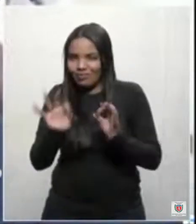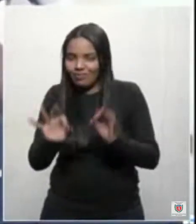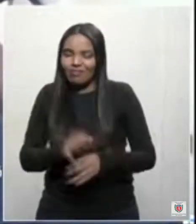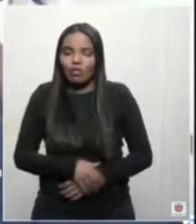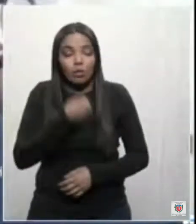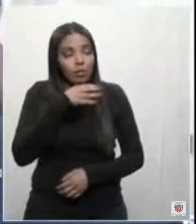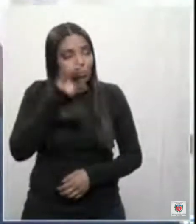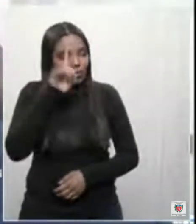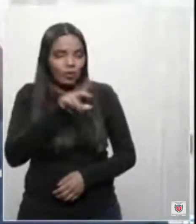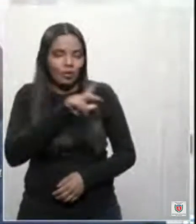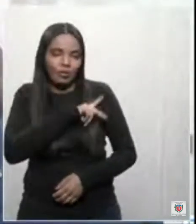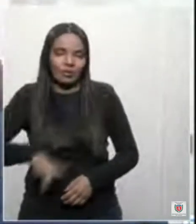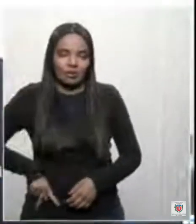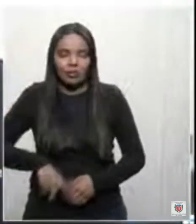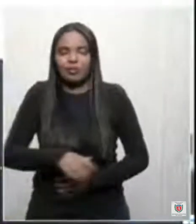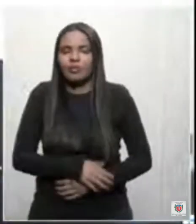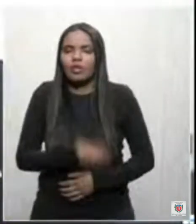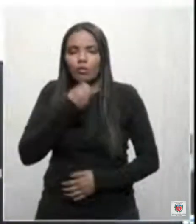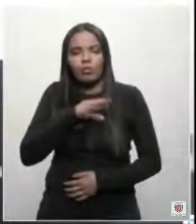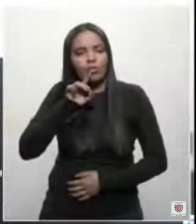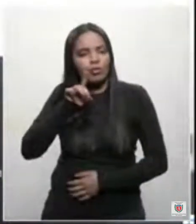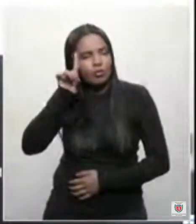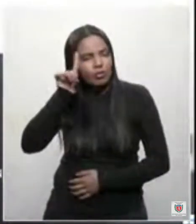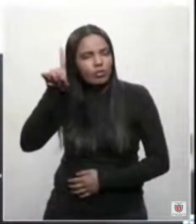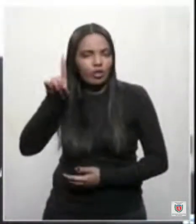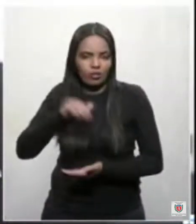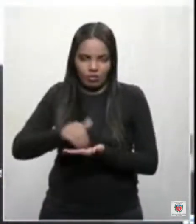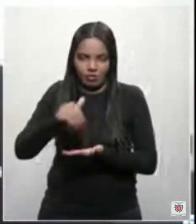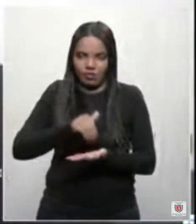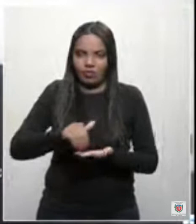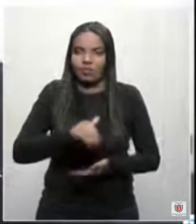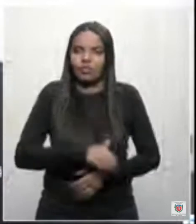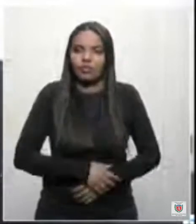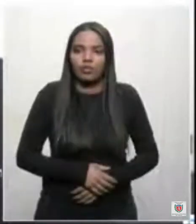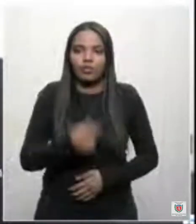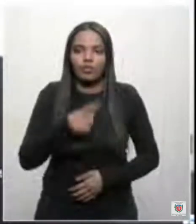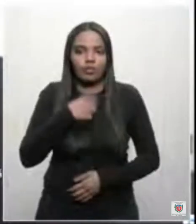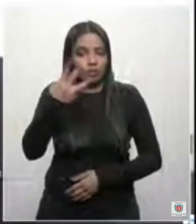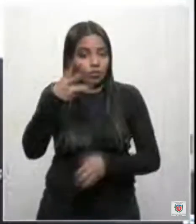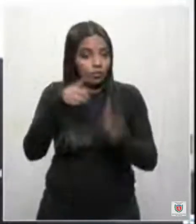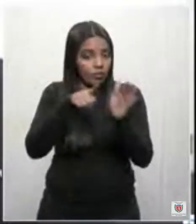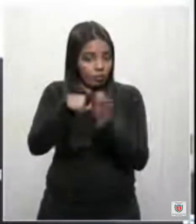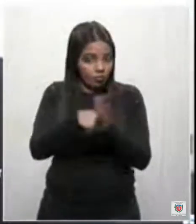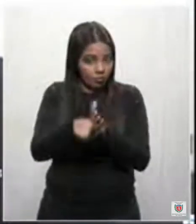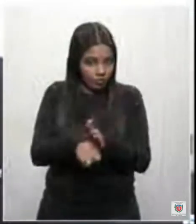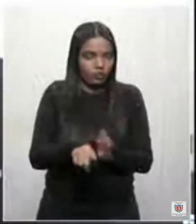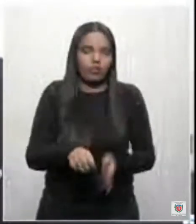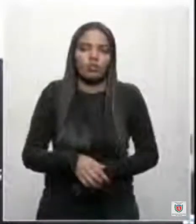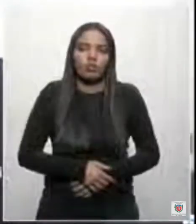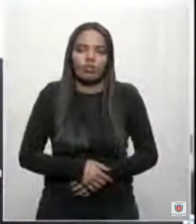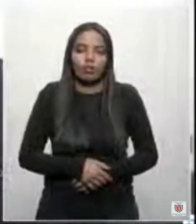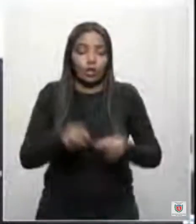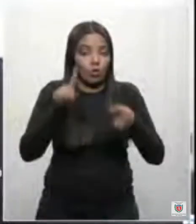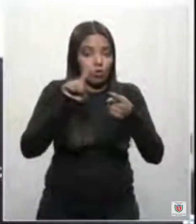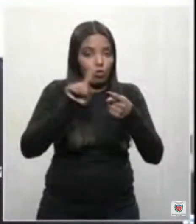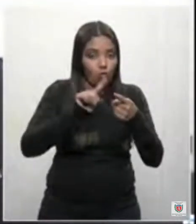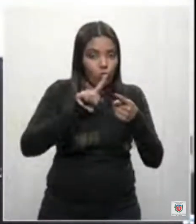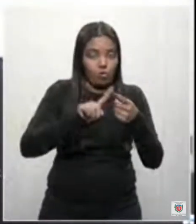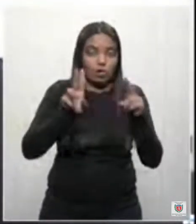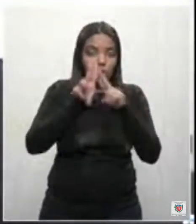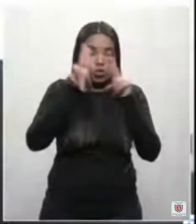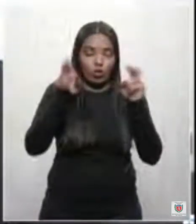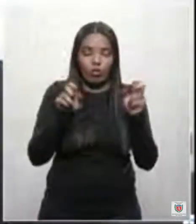presidente Traiano, a todos os deputados e deputadas. Bom dia, secretário. Secretário, 3 perguntas. Uma relacionada à concepção